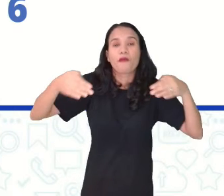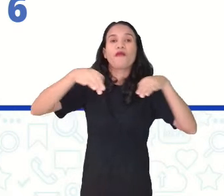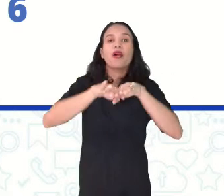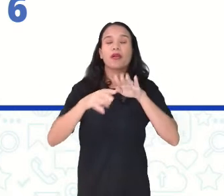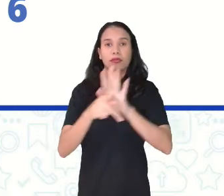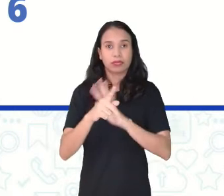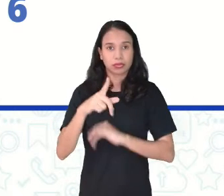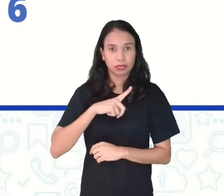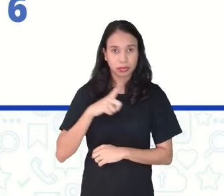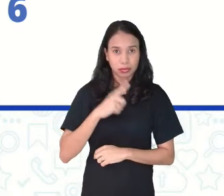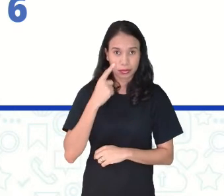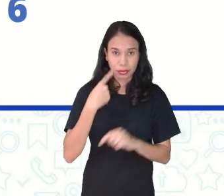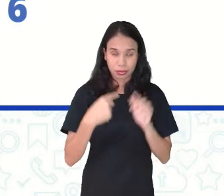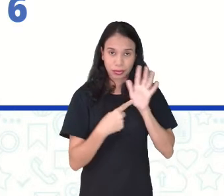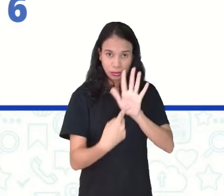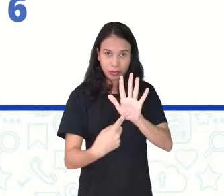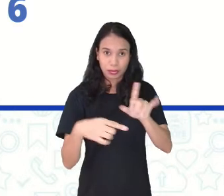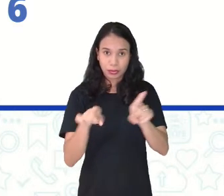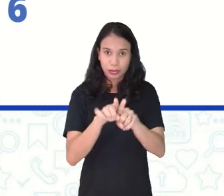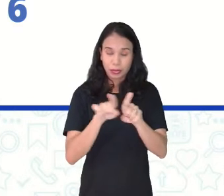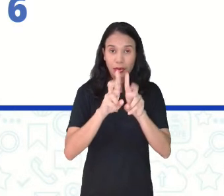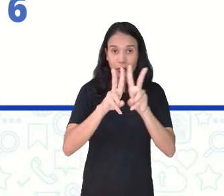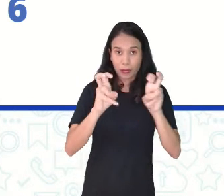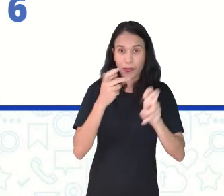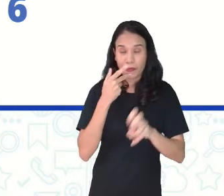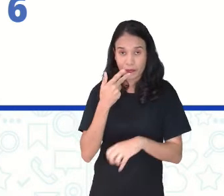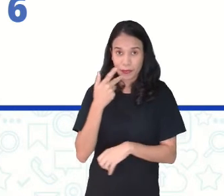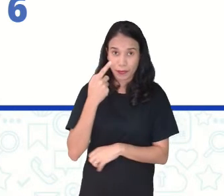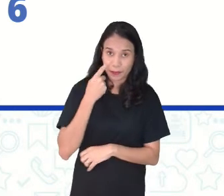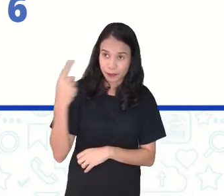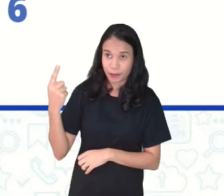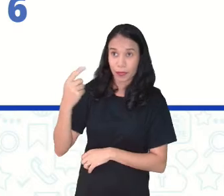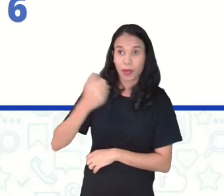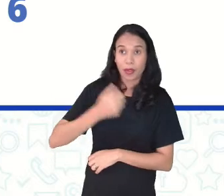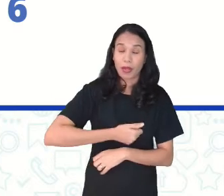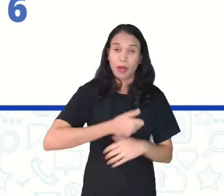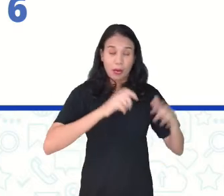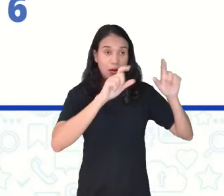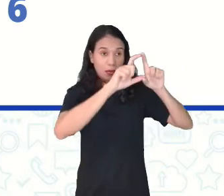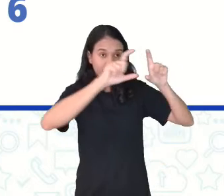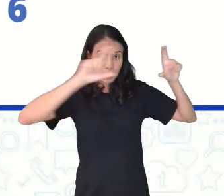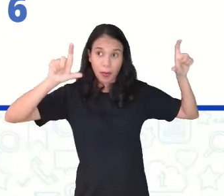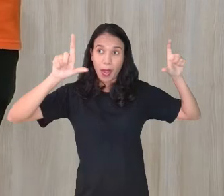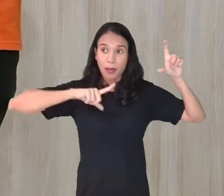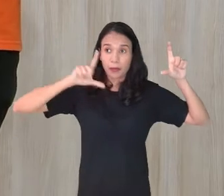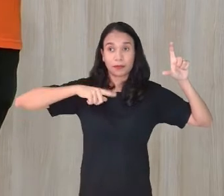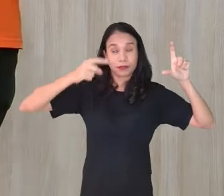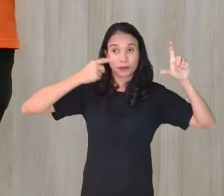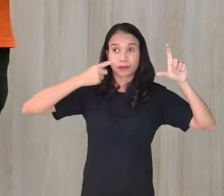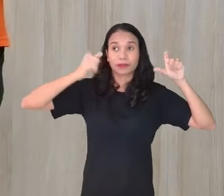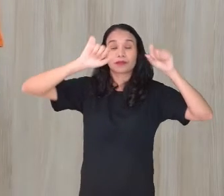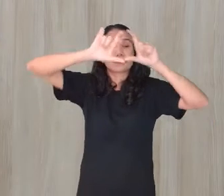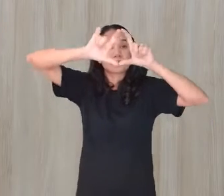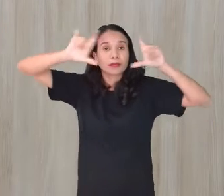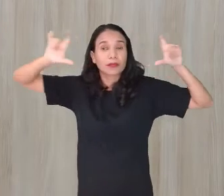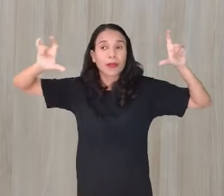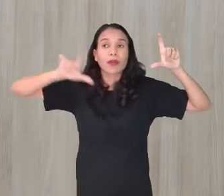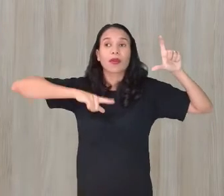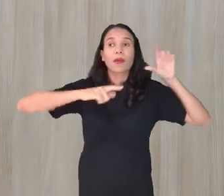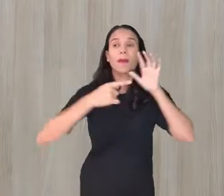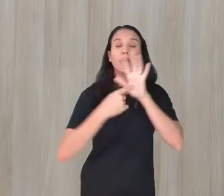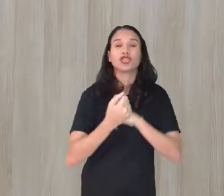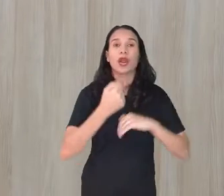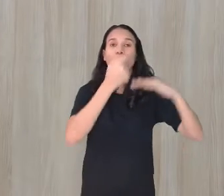né? Eu coloquei aqui, ó, uma questão que diz o seguinte: na primeira tira retangular abaixo, represente a